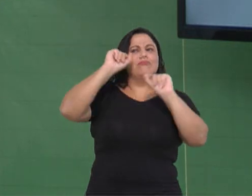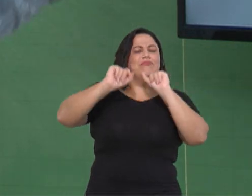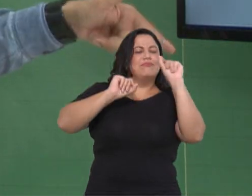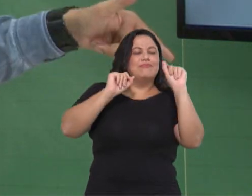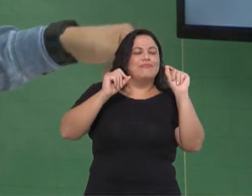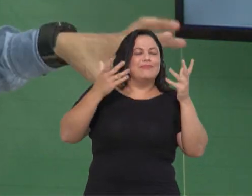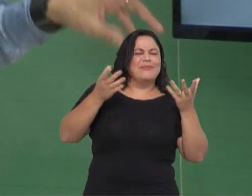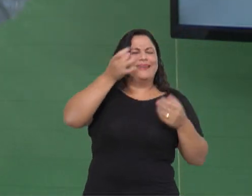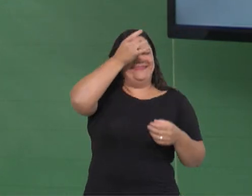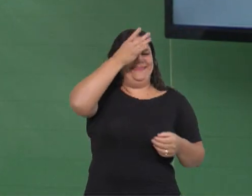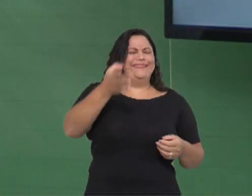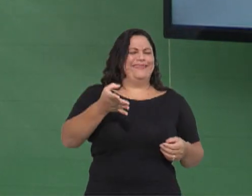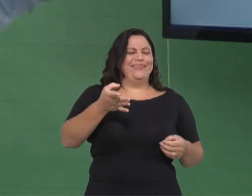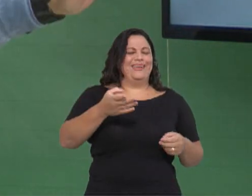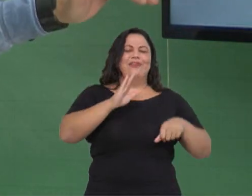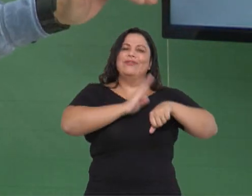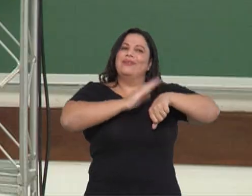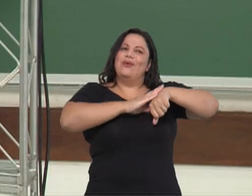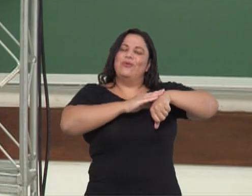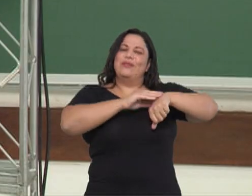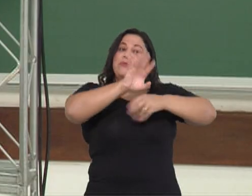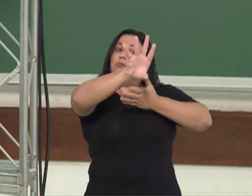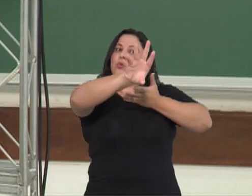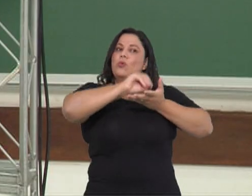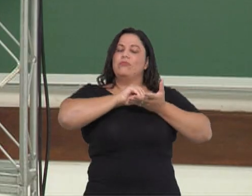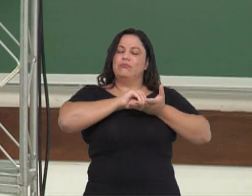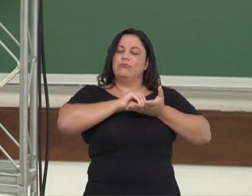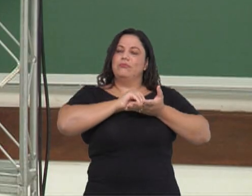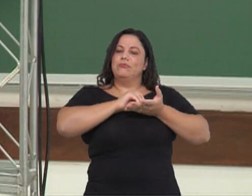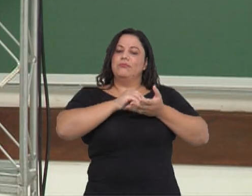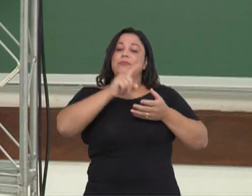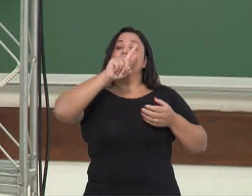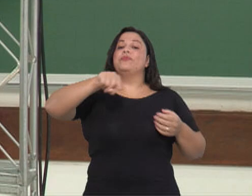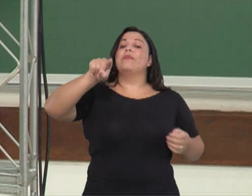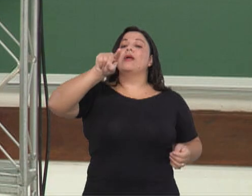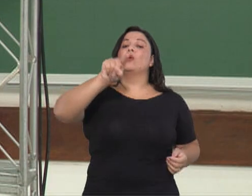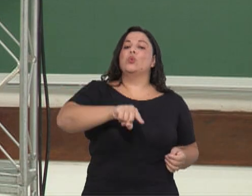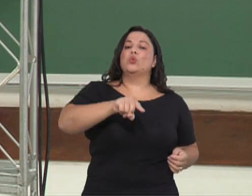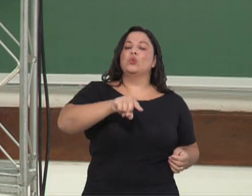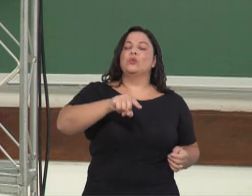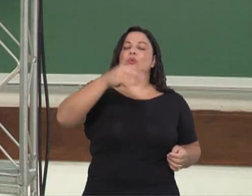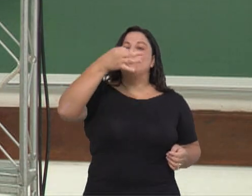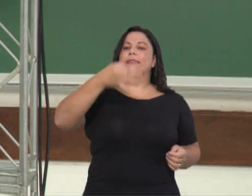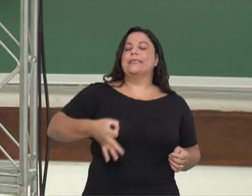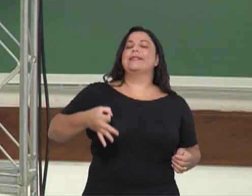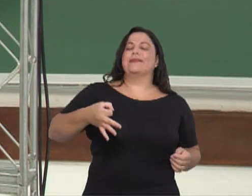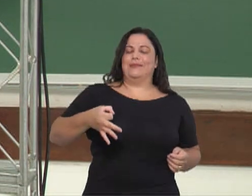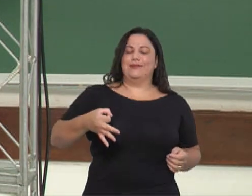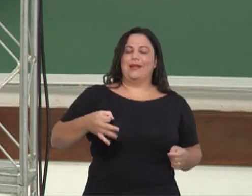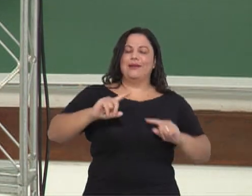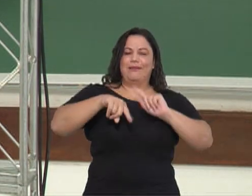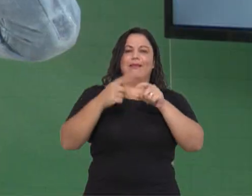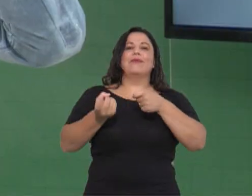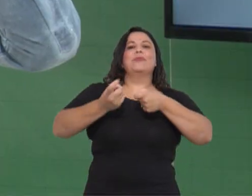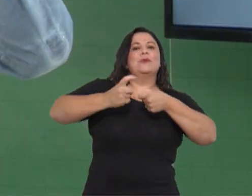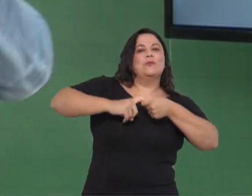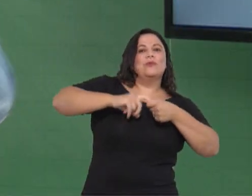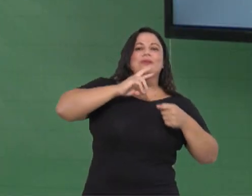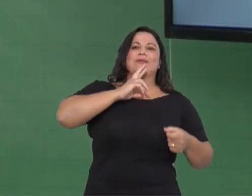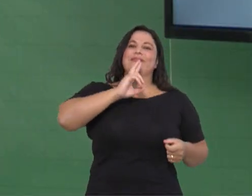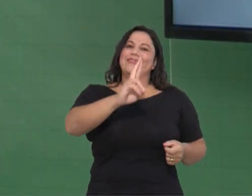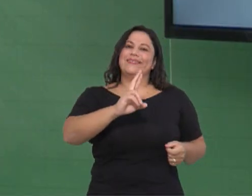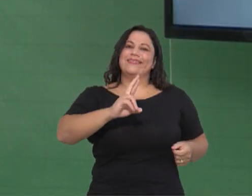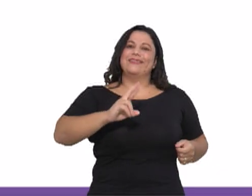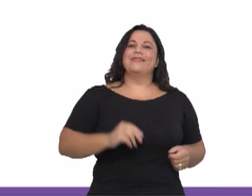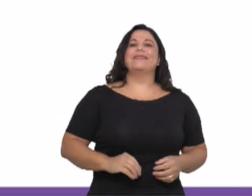vocês copiarem, escolherem a alternativa que consideram correta e logo mais voltamos com a resposta deste